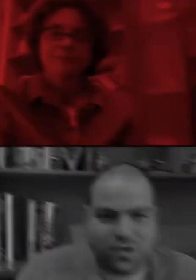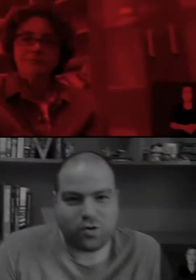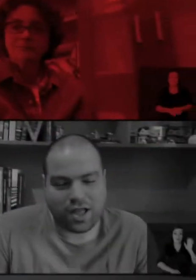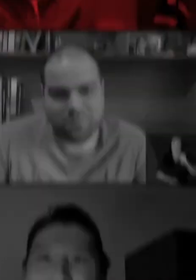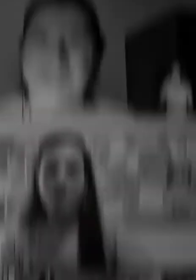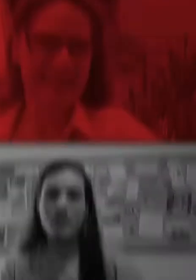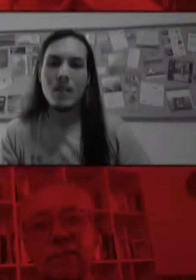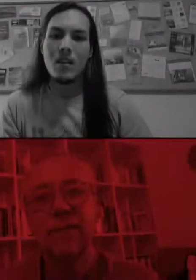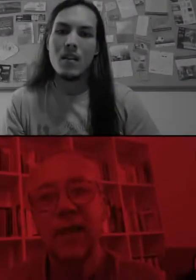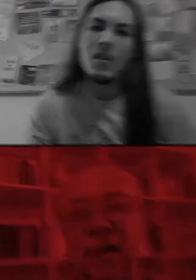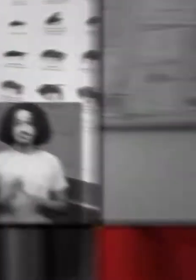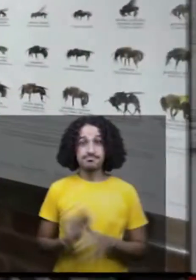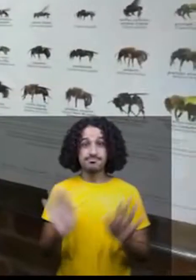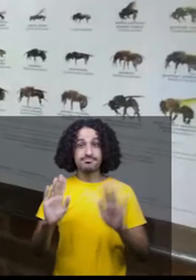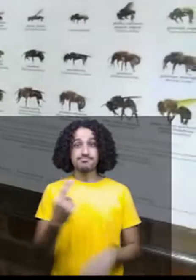abraço!